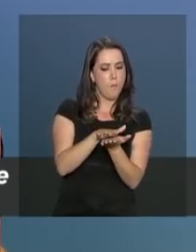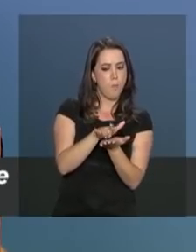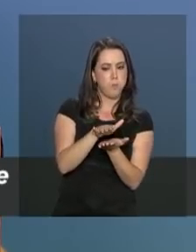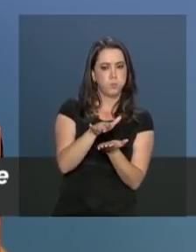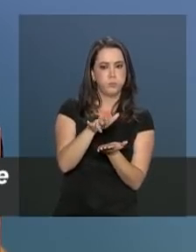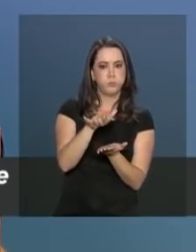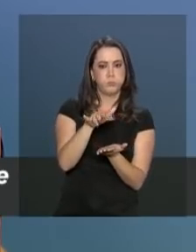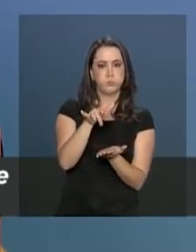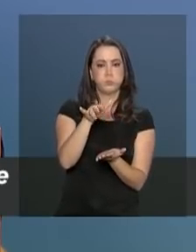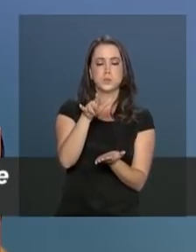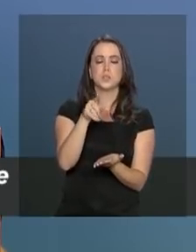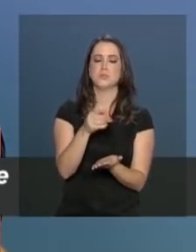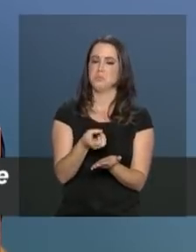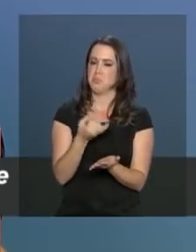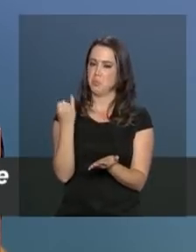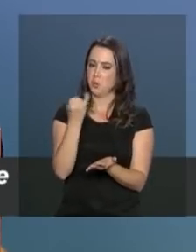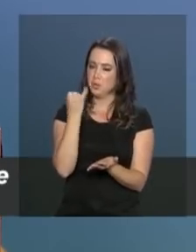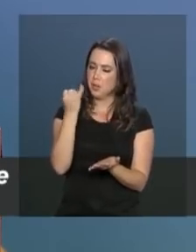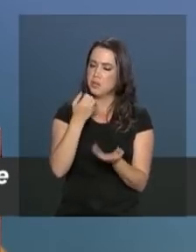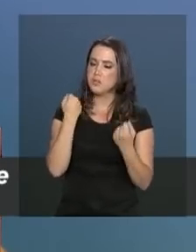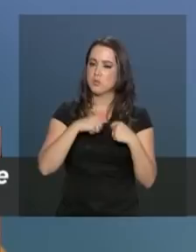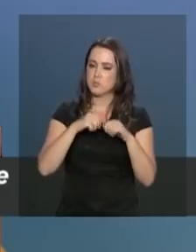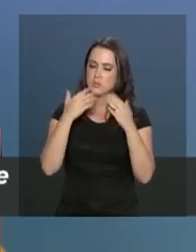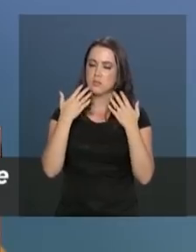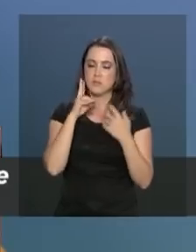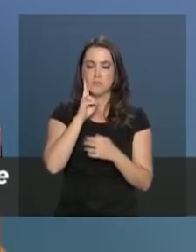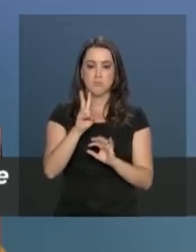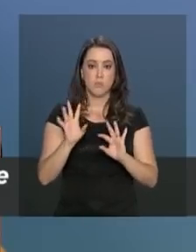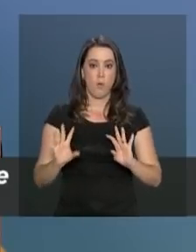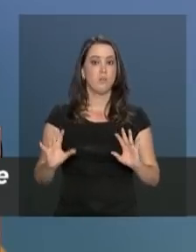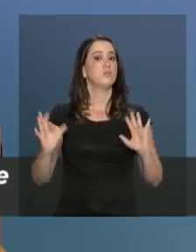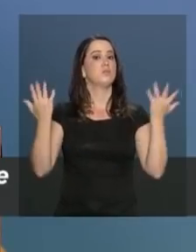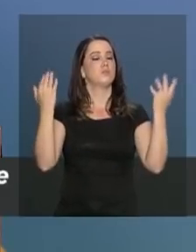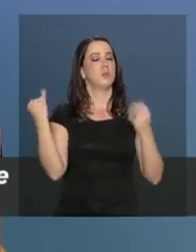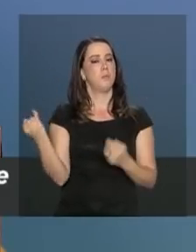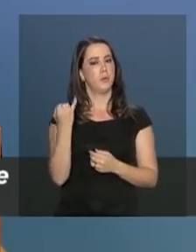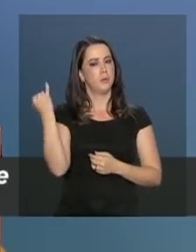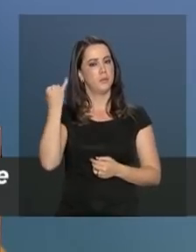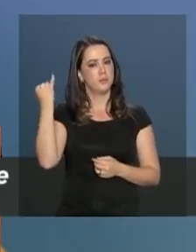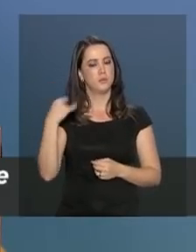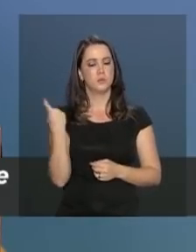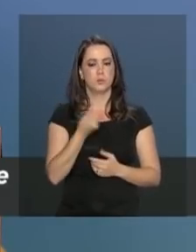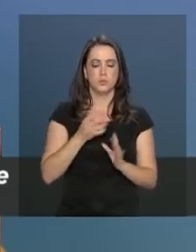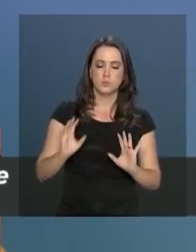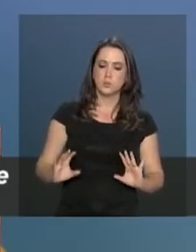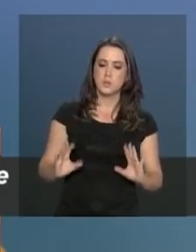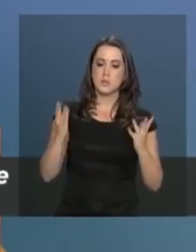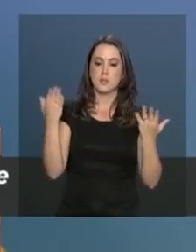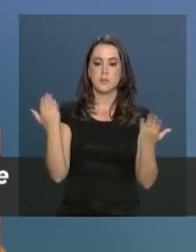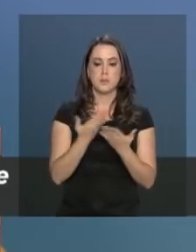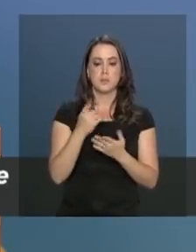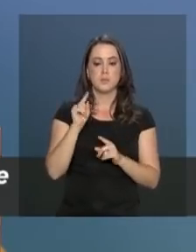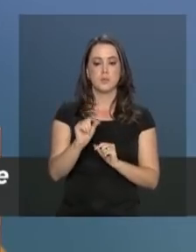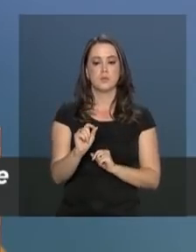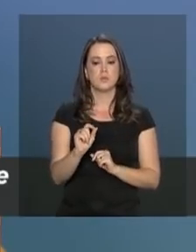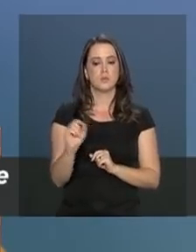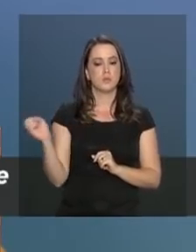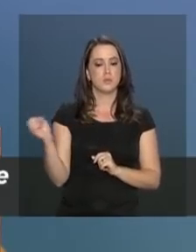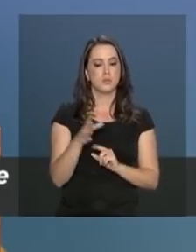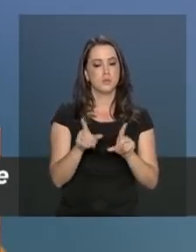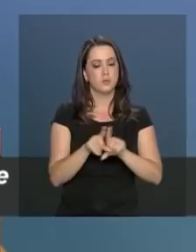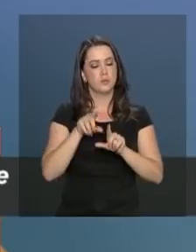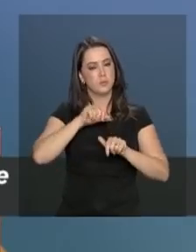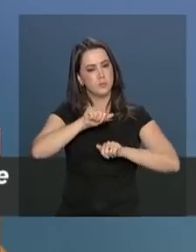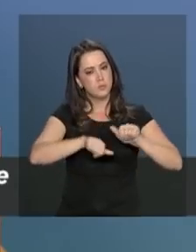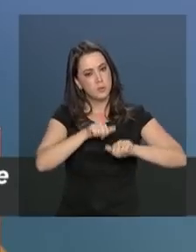dúvida merecem ser é comemorados o que celebramos hoje é toda uma jornada